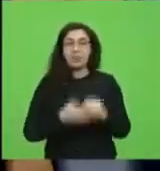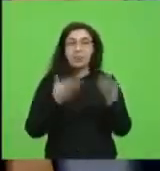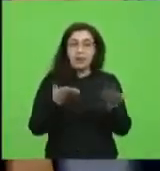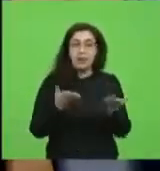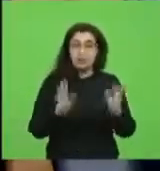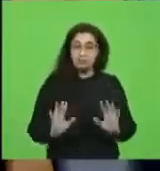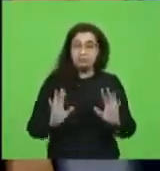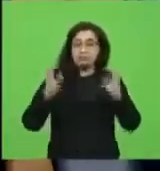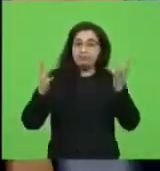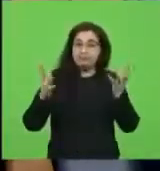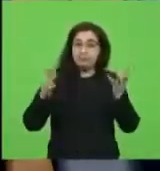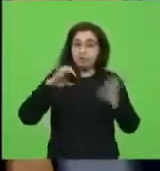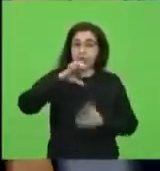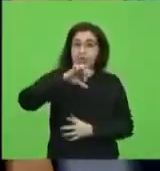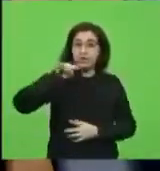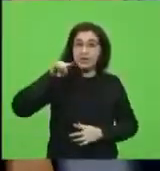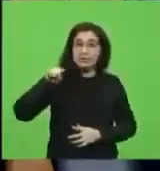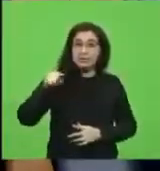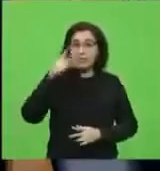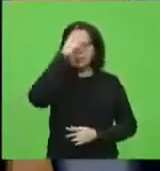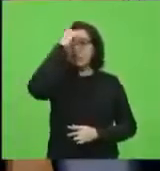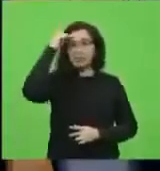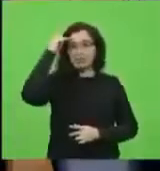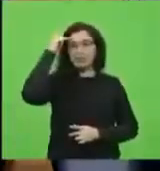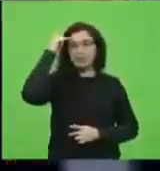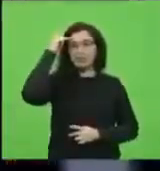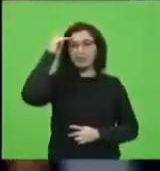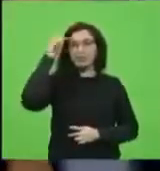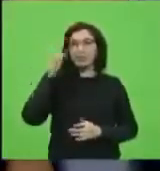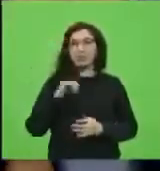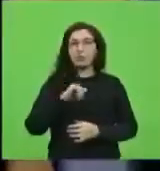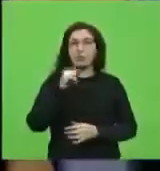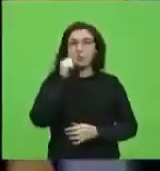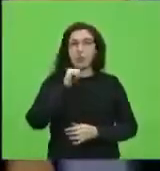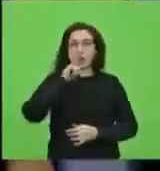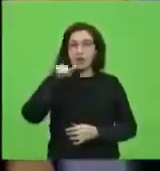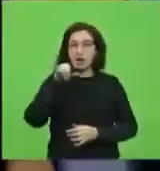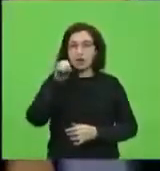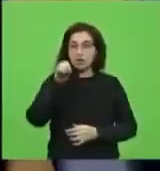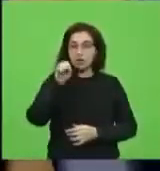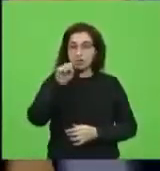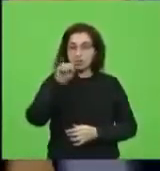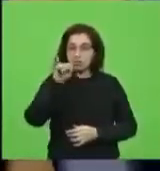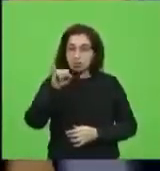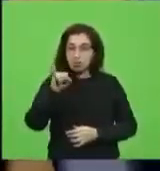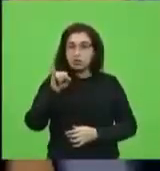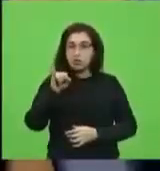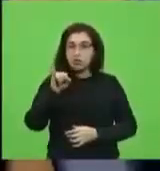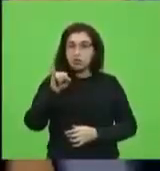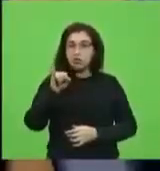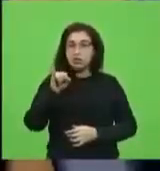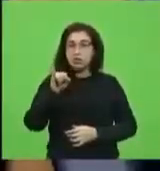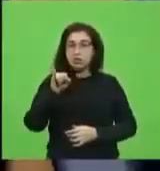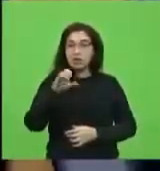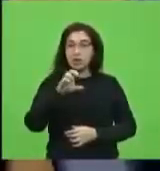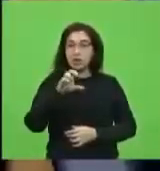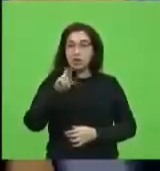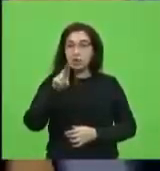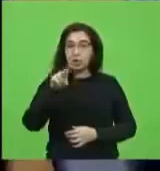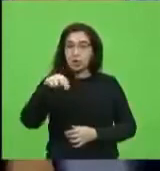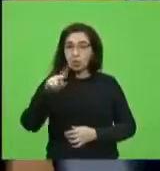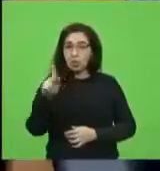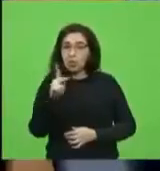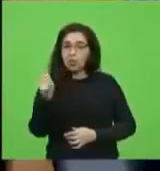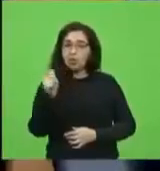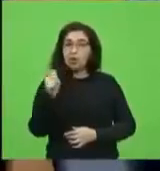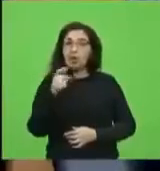mil pessoas. A Josi Sardá Cunha, que é aqui de Florianópolis, esteve falando comigo, ela tinha 12. Ela